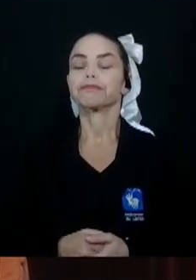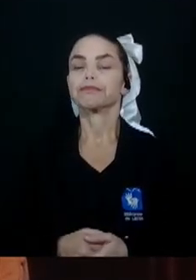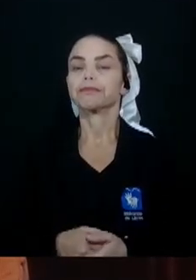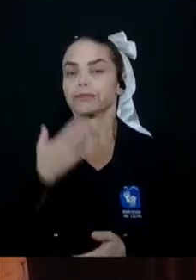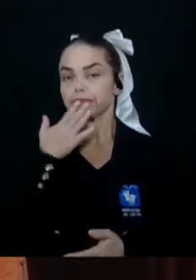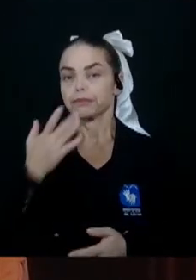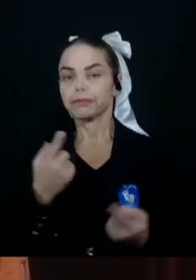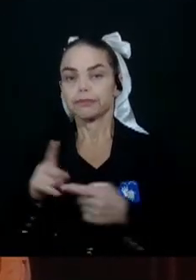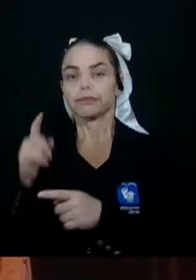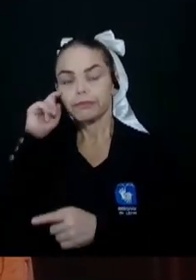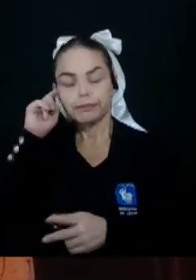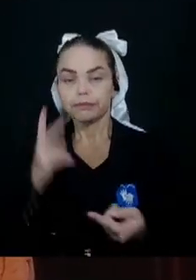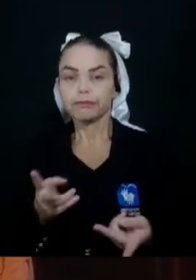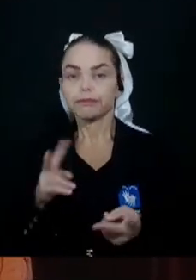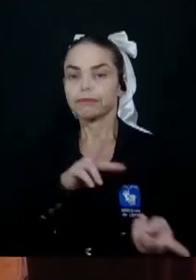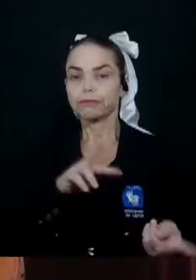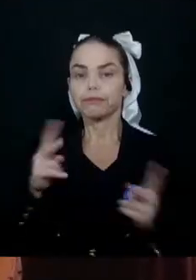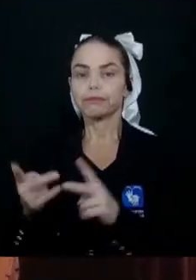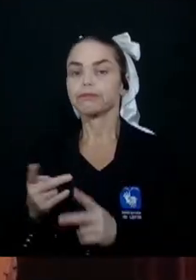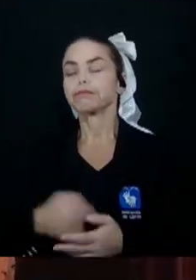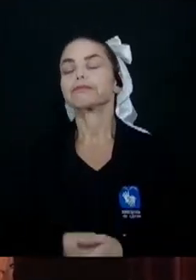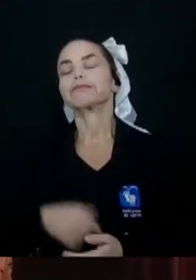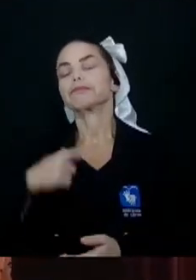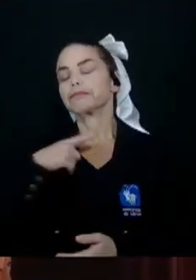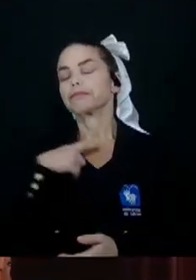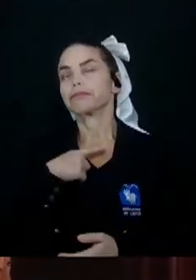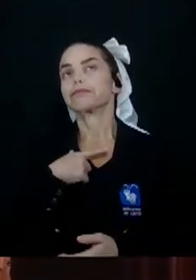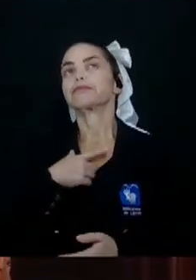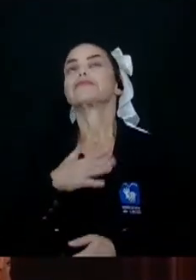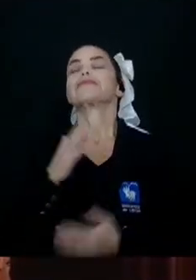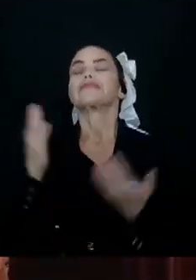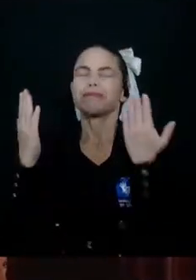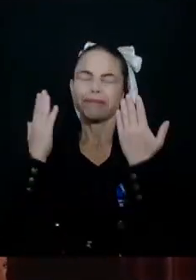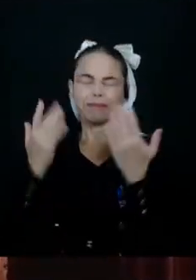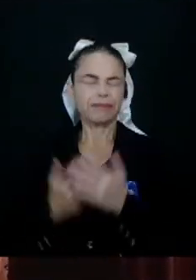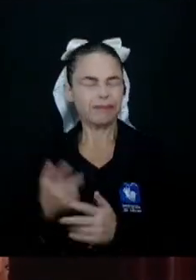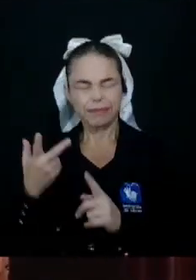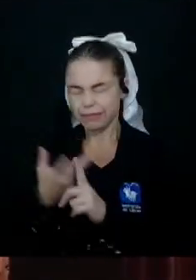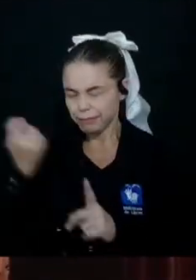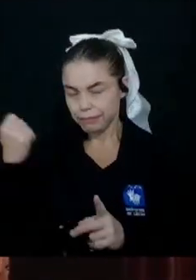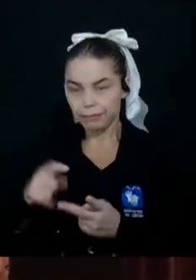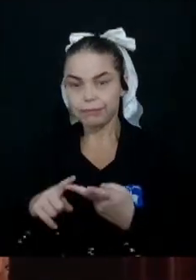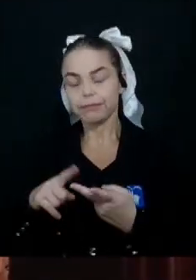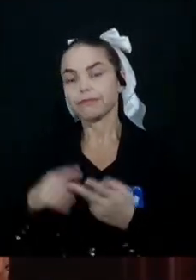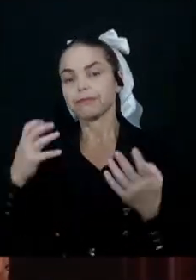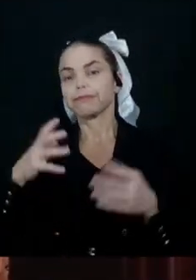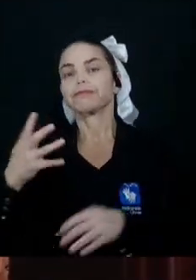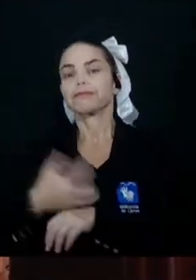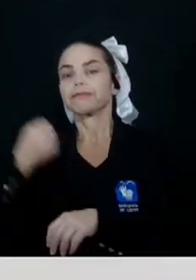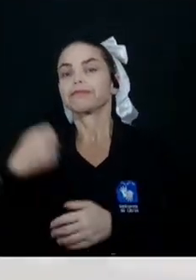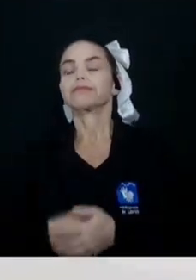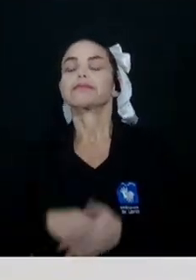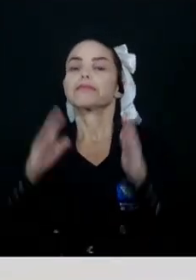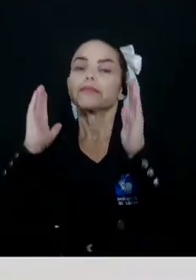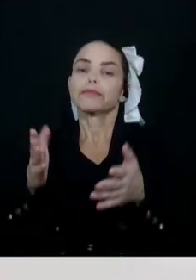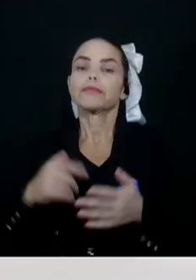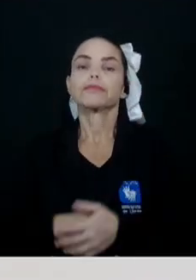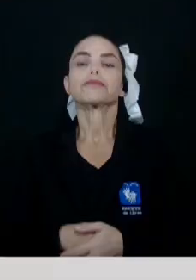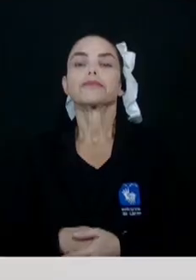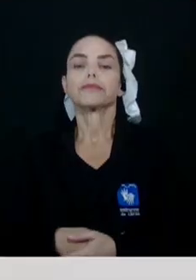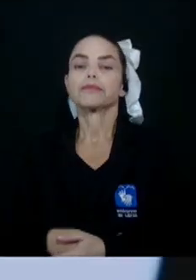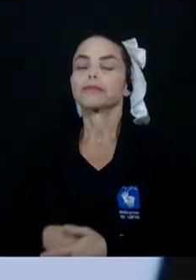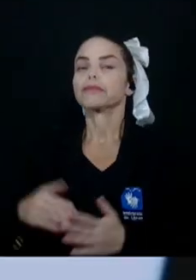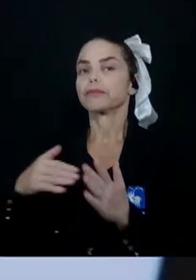transferência que eu suspeito que eu tenha caído num golpe ou em uma fraude? Eles dizem que é para fazer imediatamente, mas é até 72